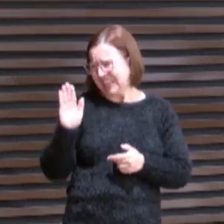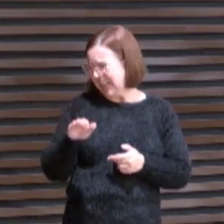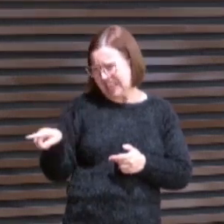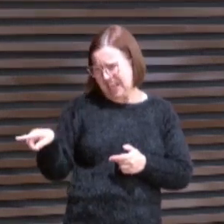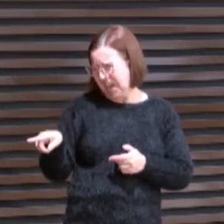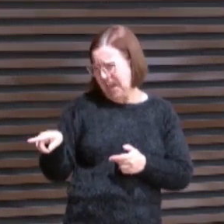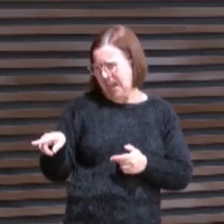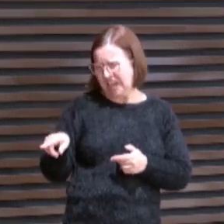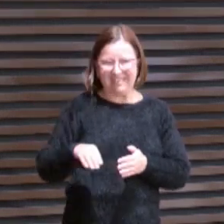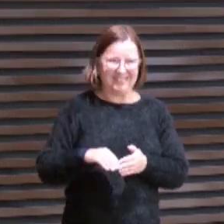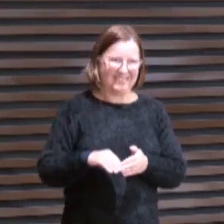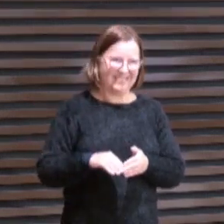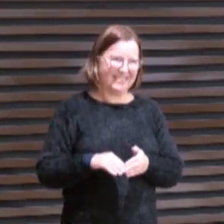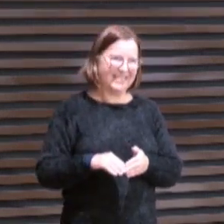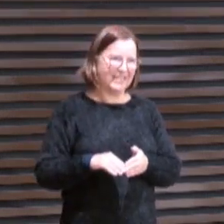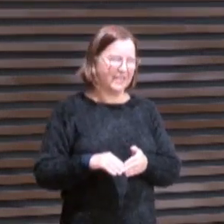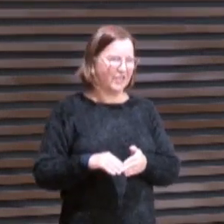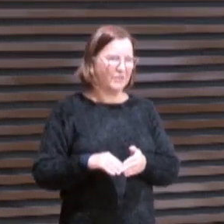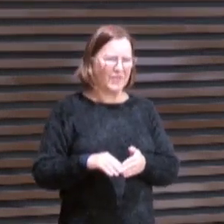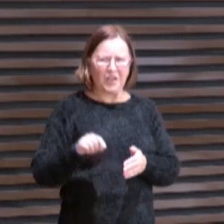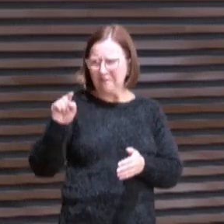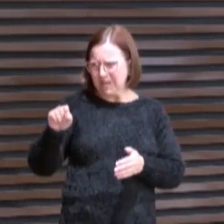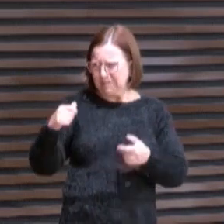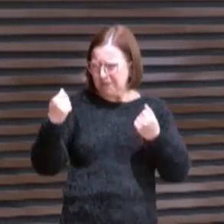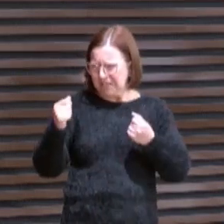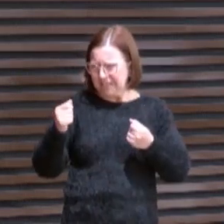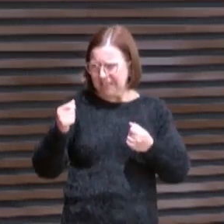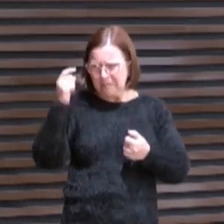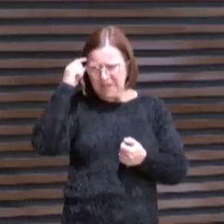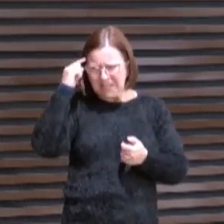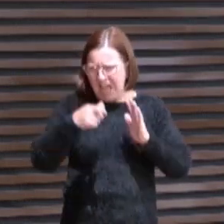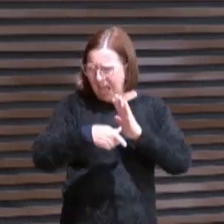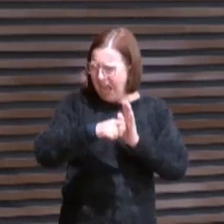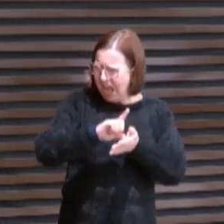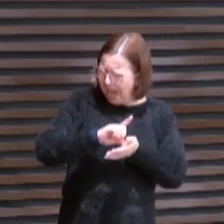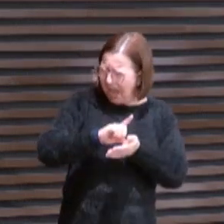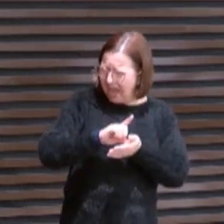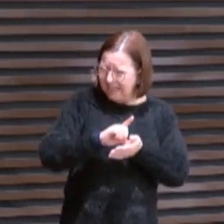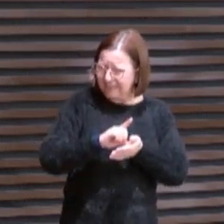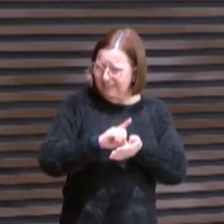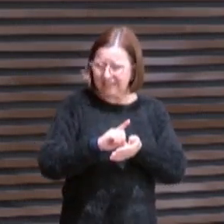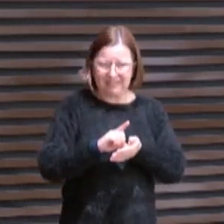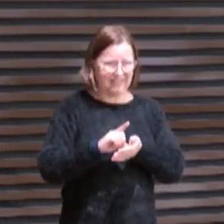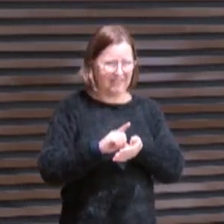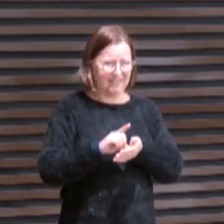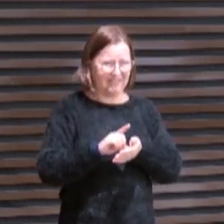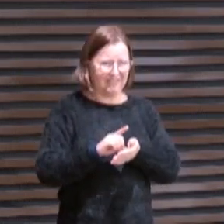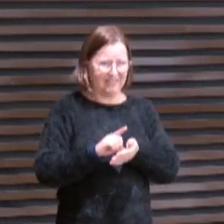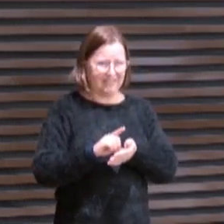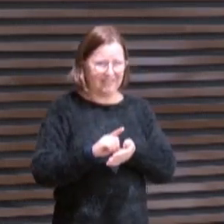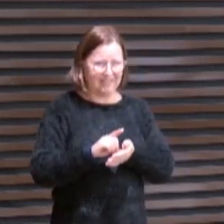para... Você deveria ter pensado antes quando se juntou a esse bando de